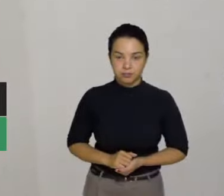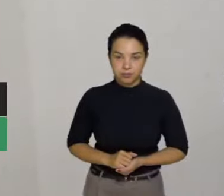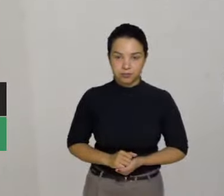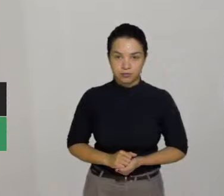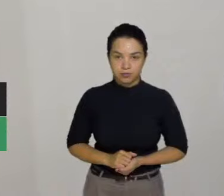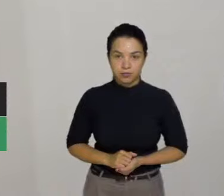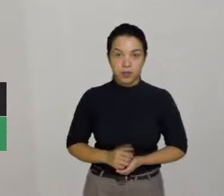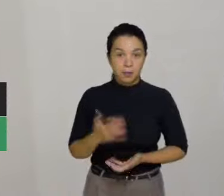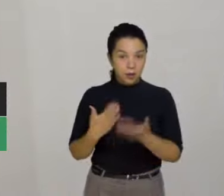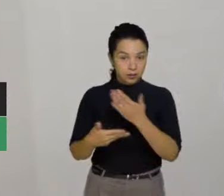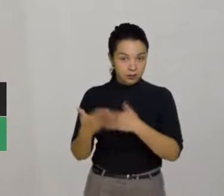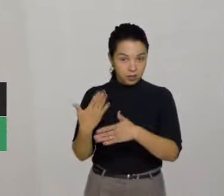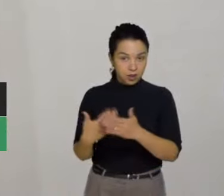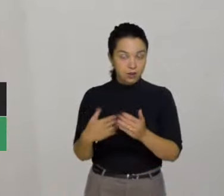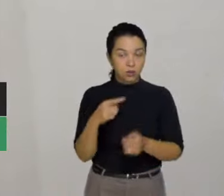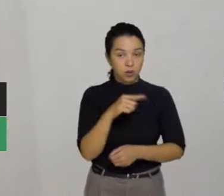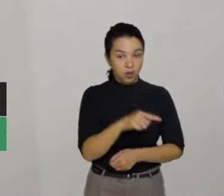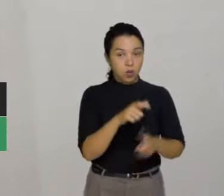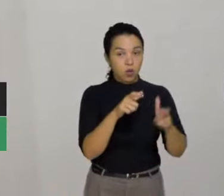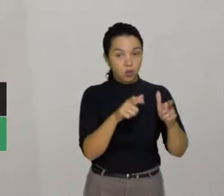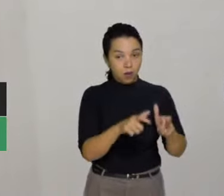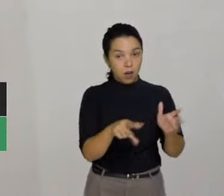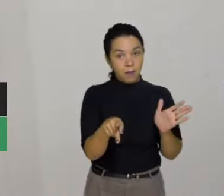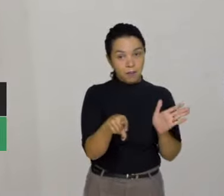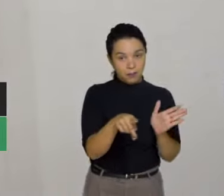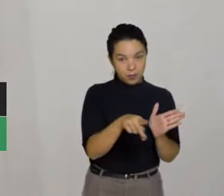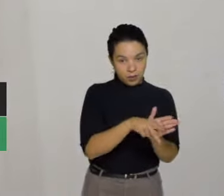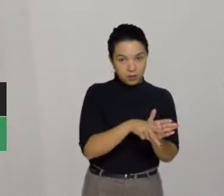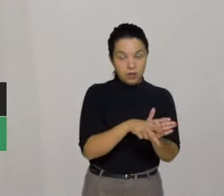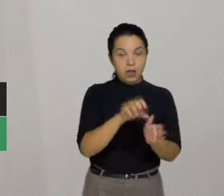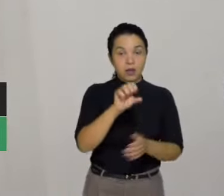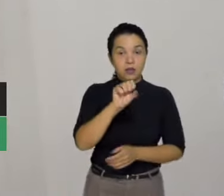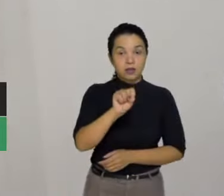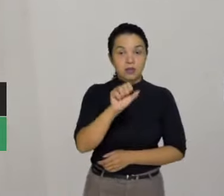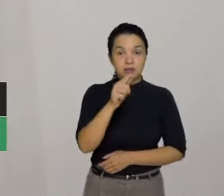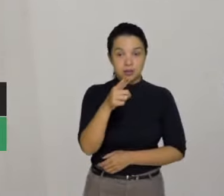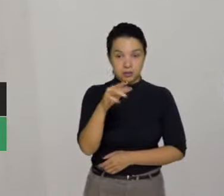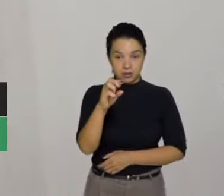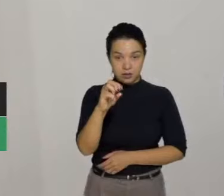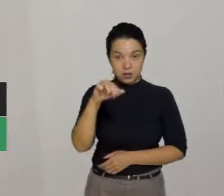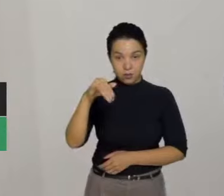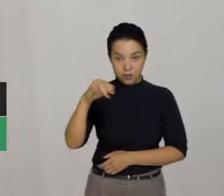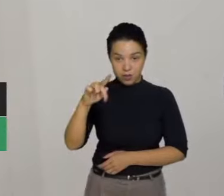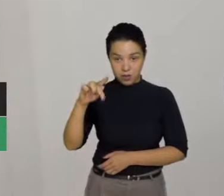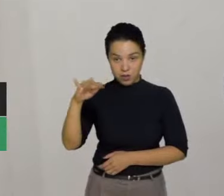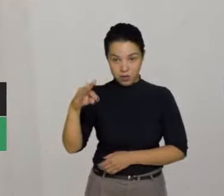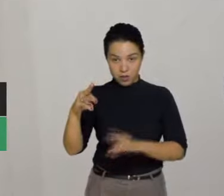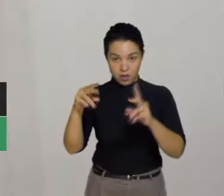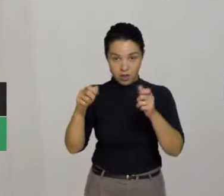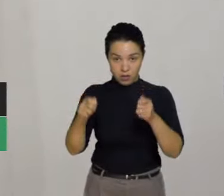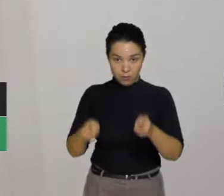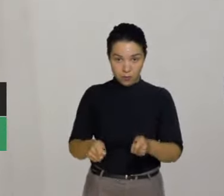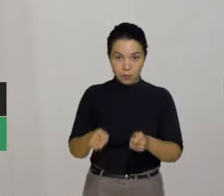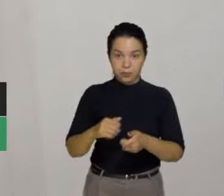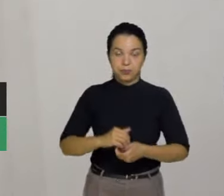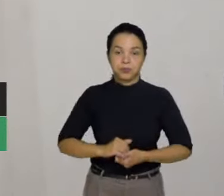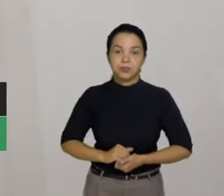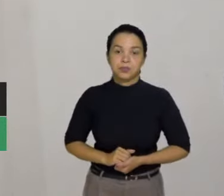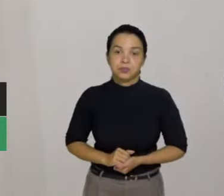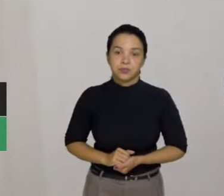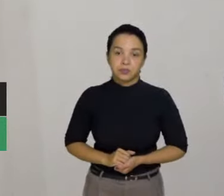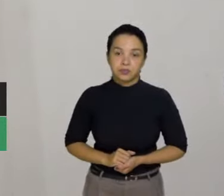local fazia parte do extenso território de São Miguel da Terra Firme, à margem do rio Tijucas Grande, cerca de 6 léguas acima do